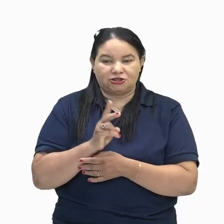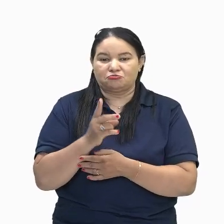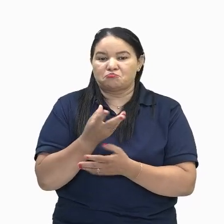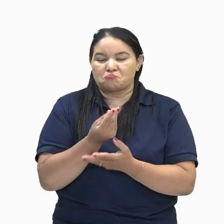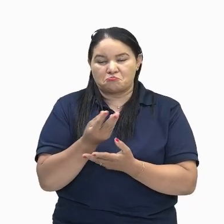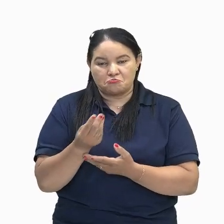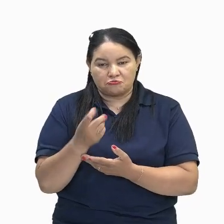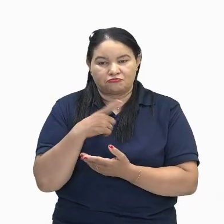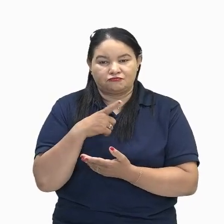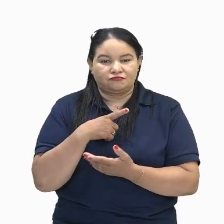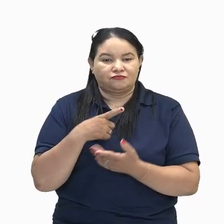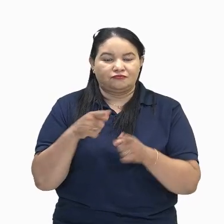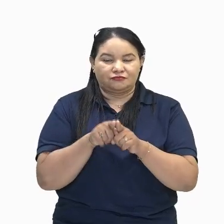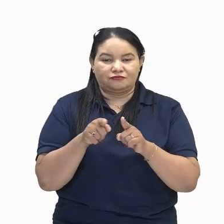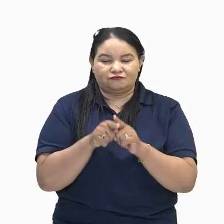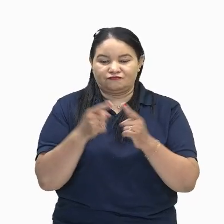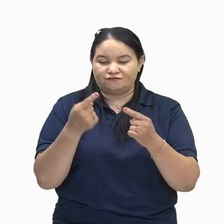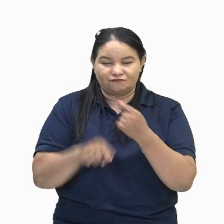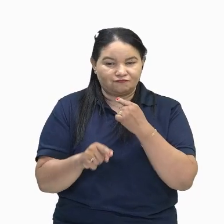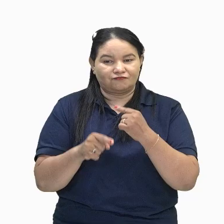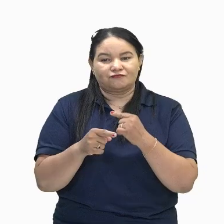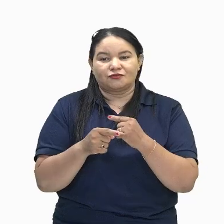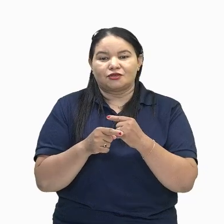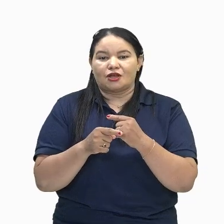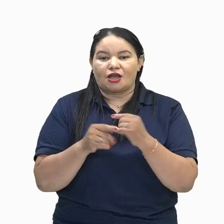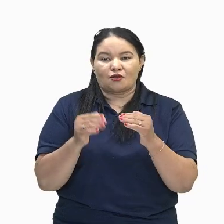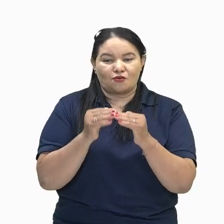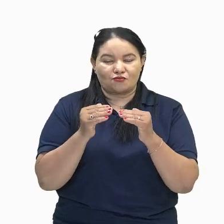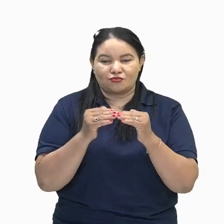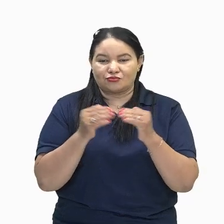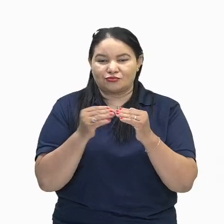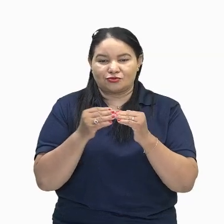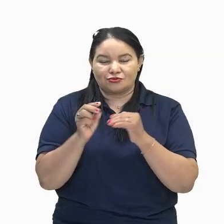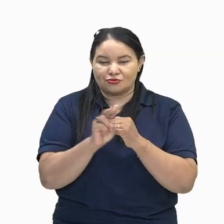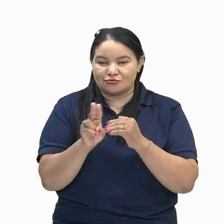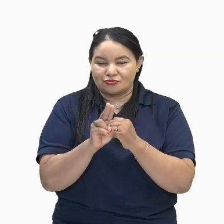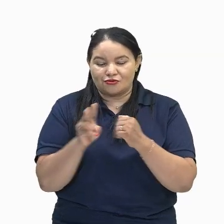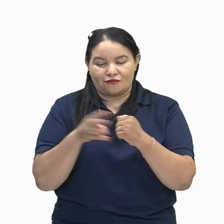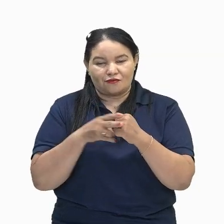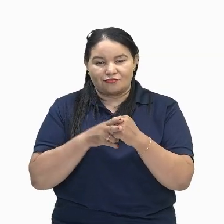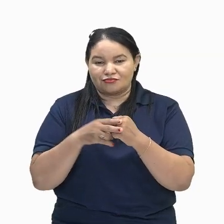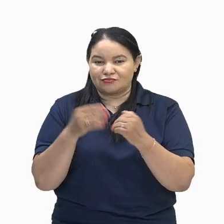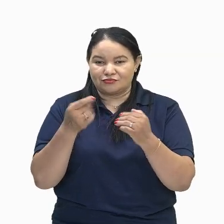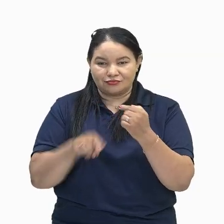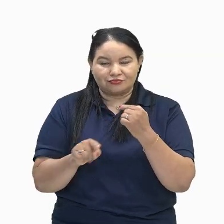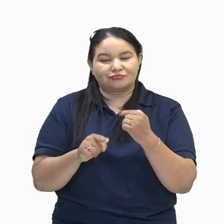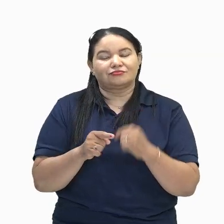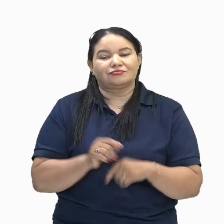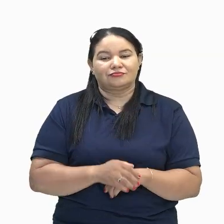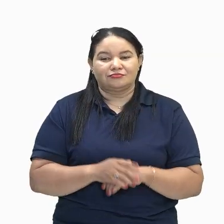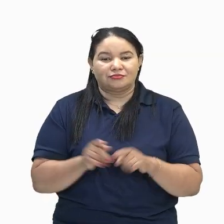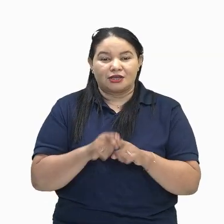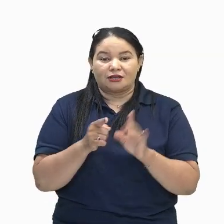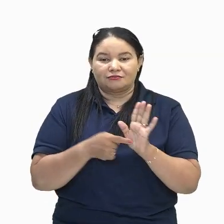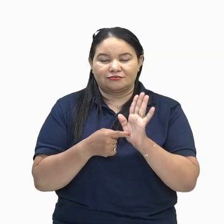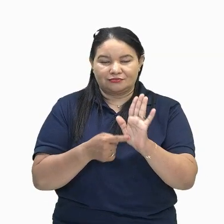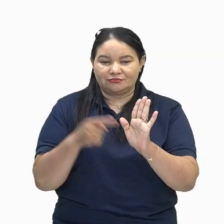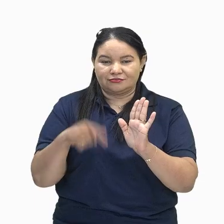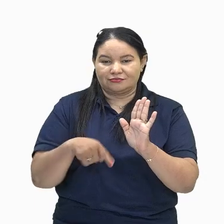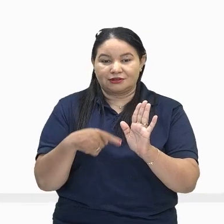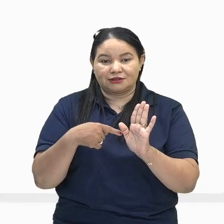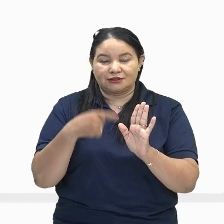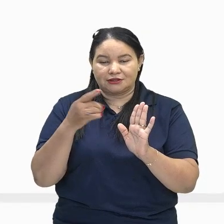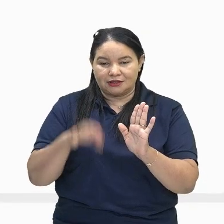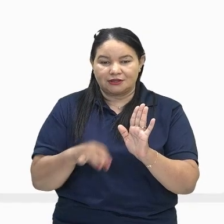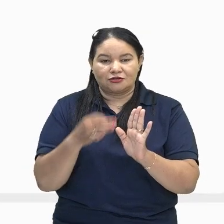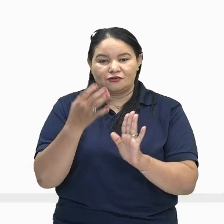de desvios de concordância, tanto nominal quanto verbal, e que evidenciam para a gente que o texto é falso. Voltando